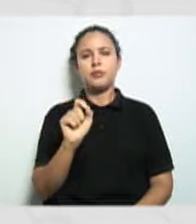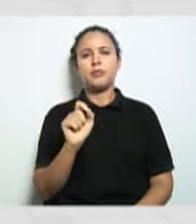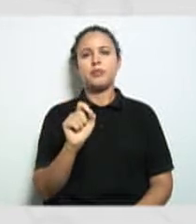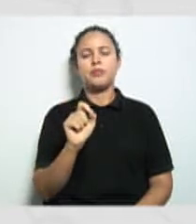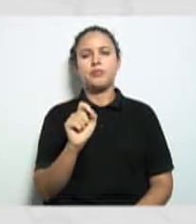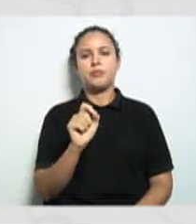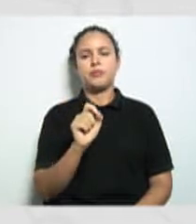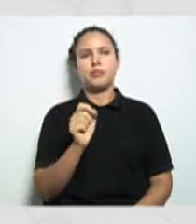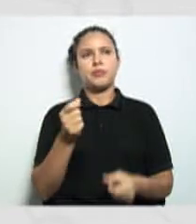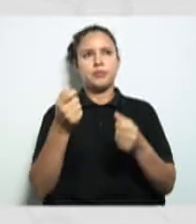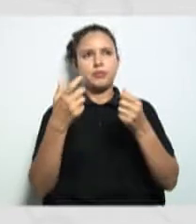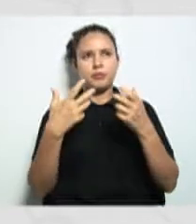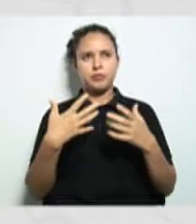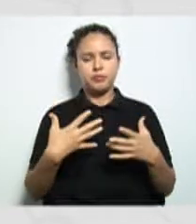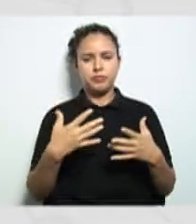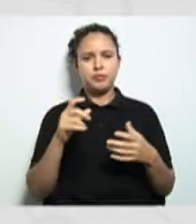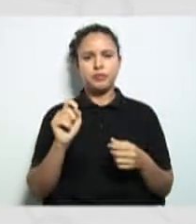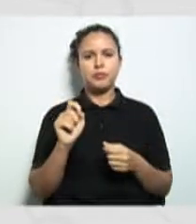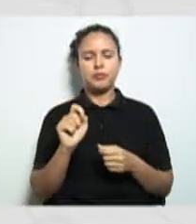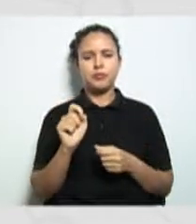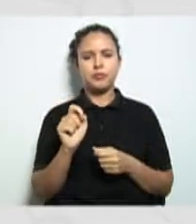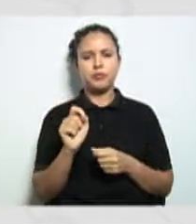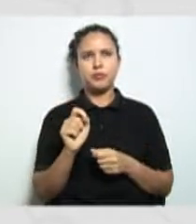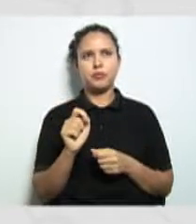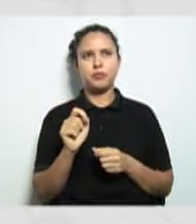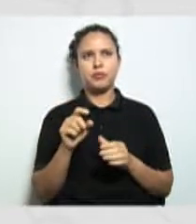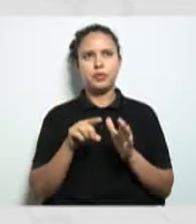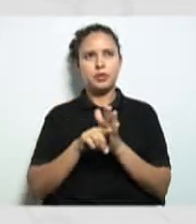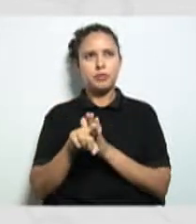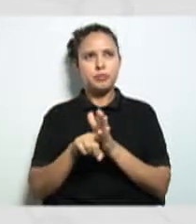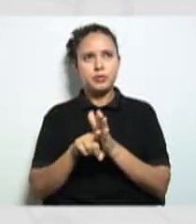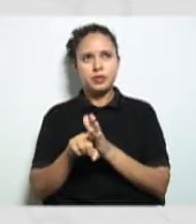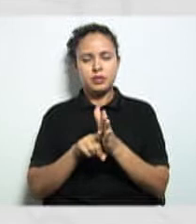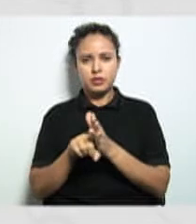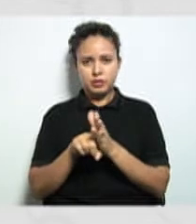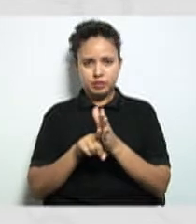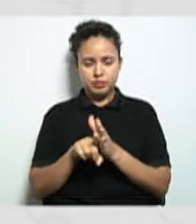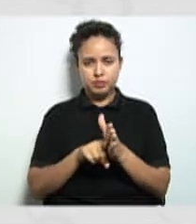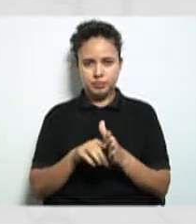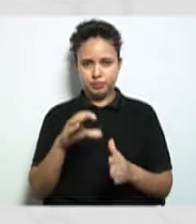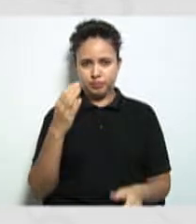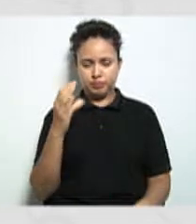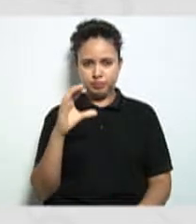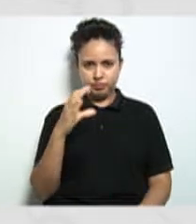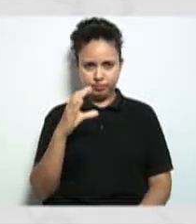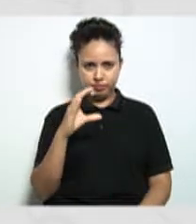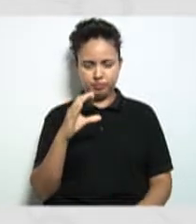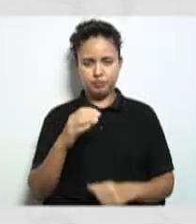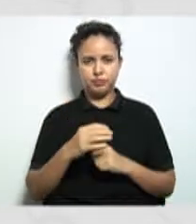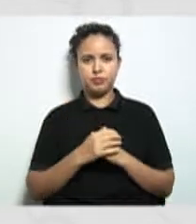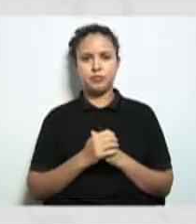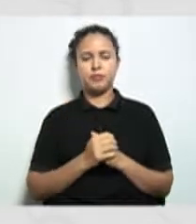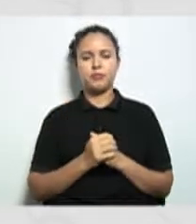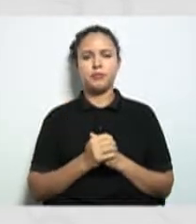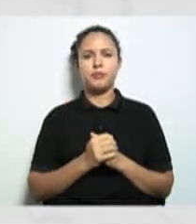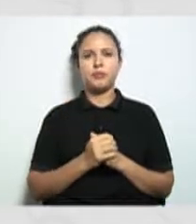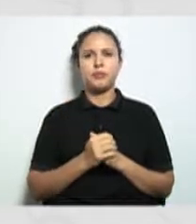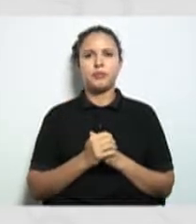falamos especificamente de pesquisa científica. Nesse